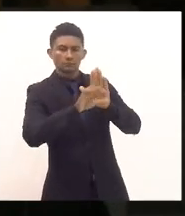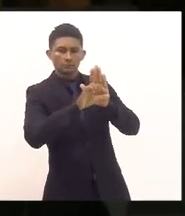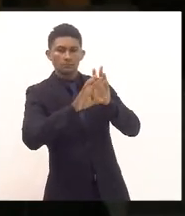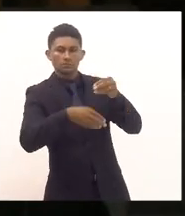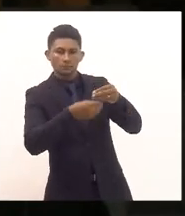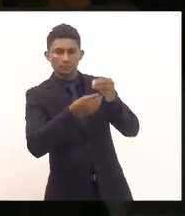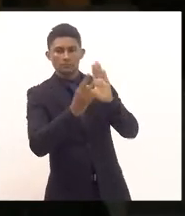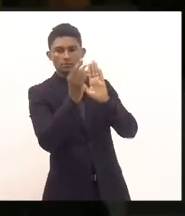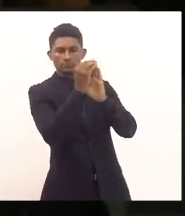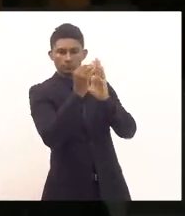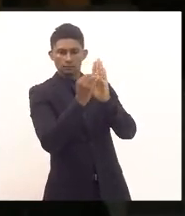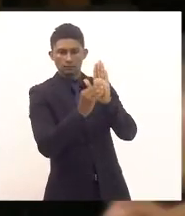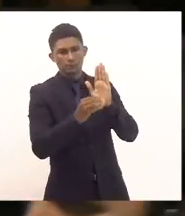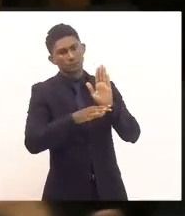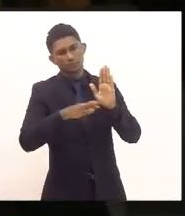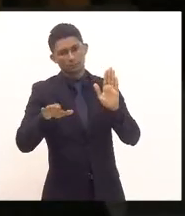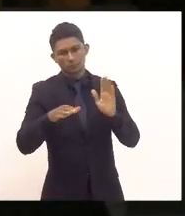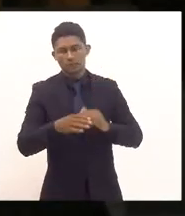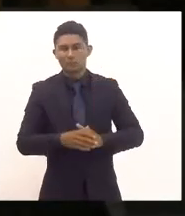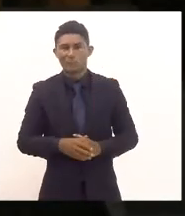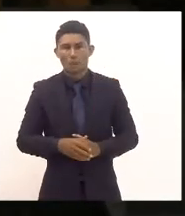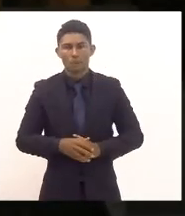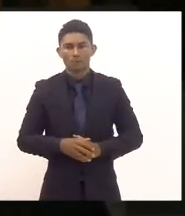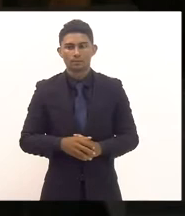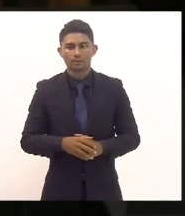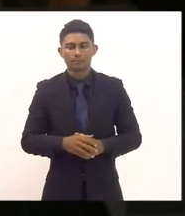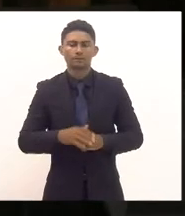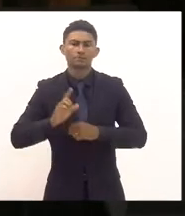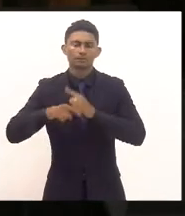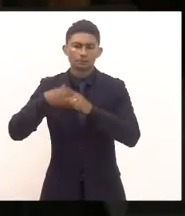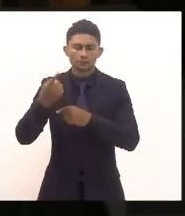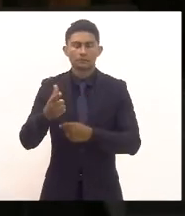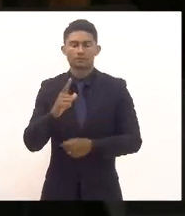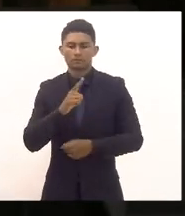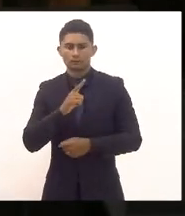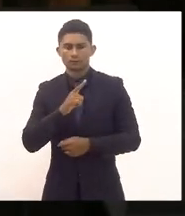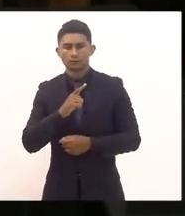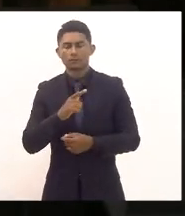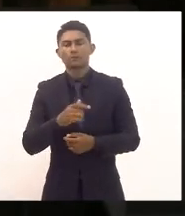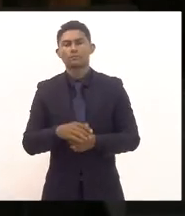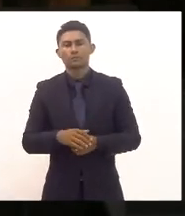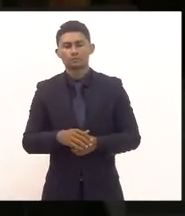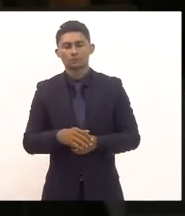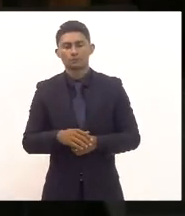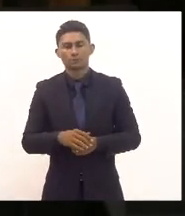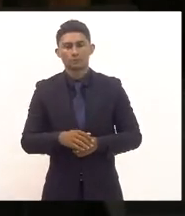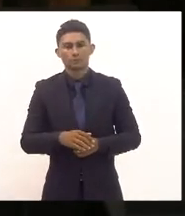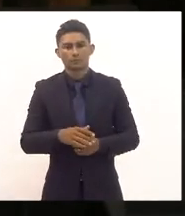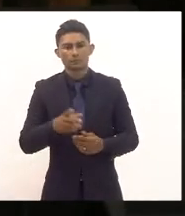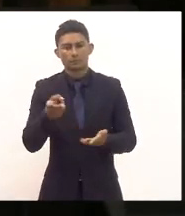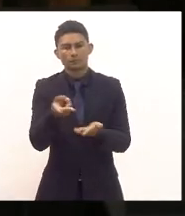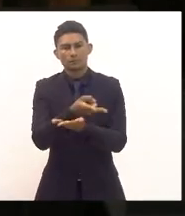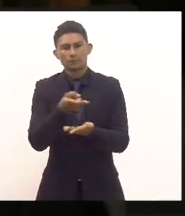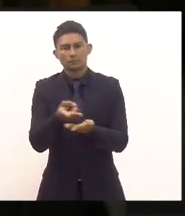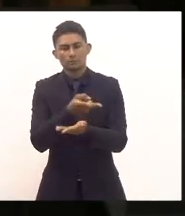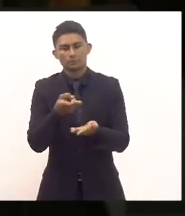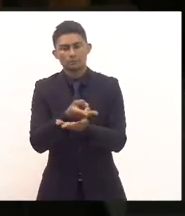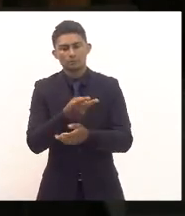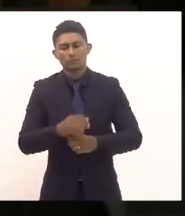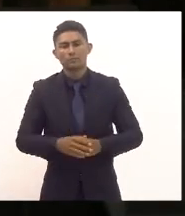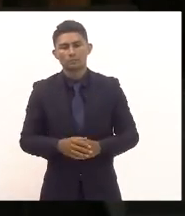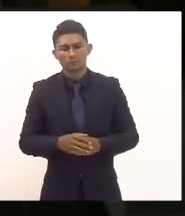específica e e depois tem um erro de grafia